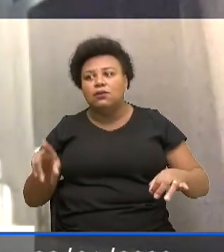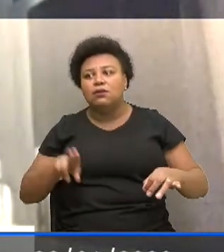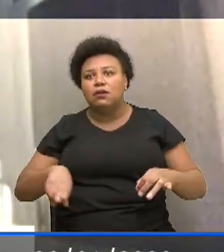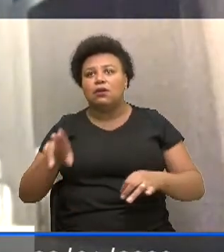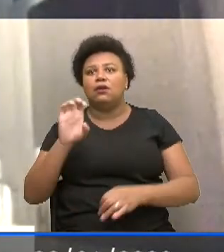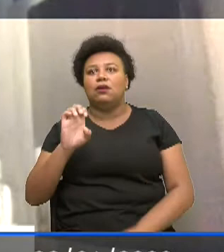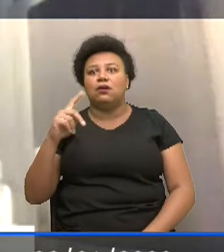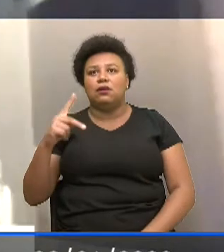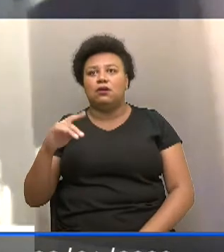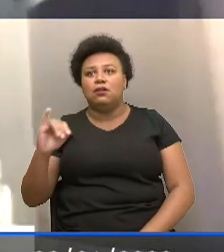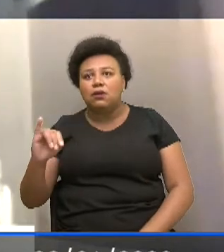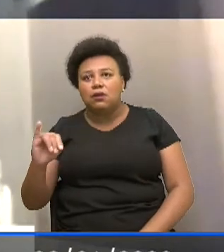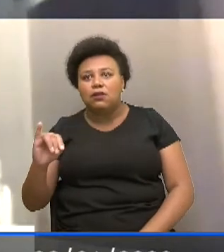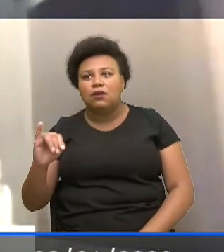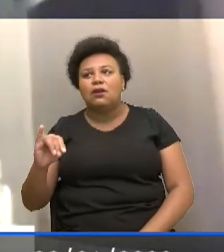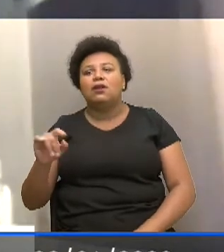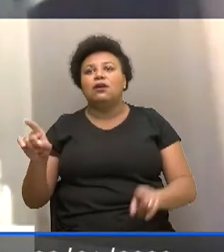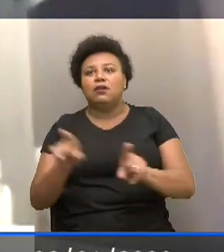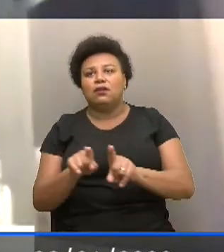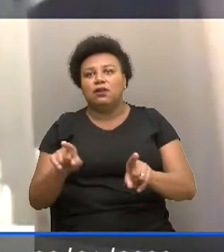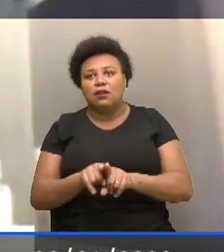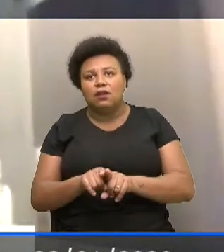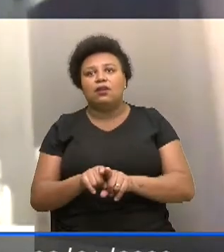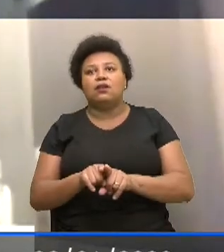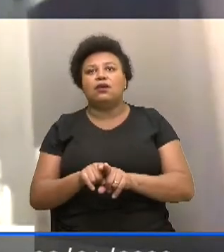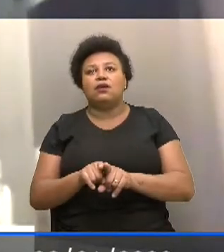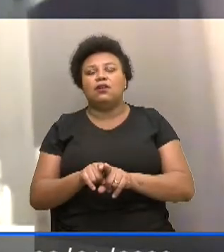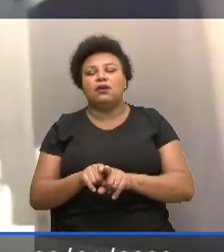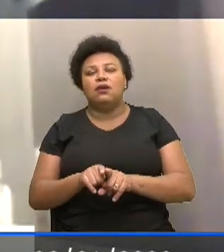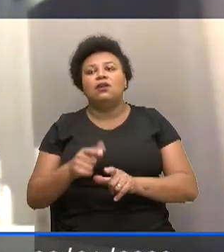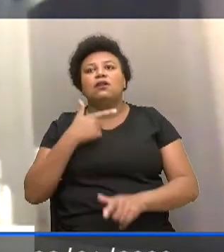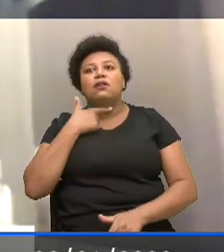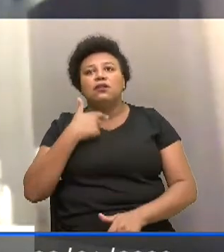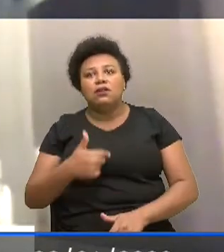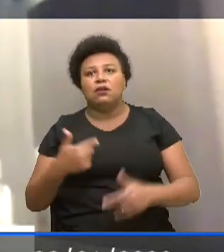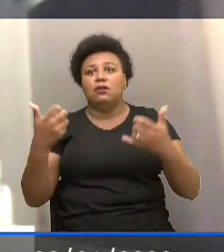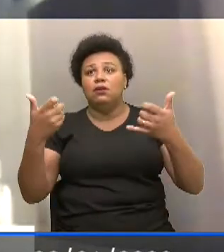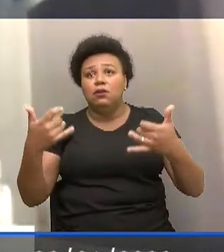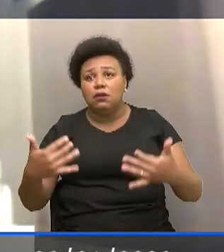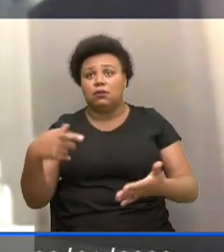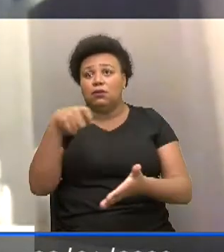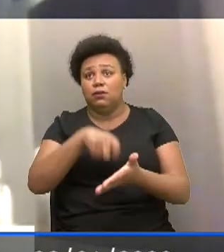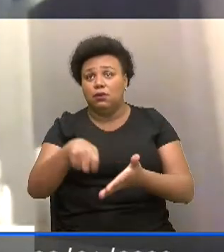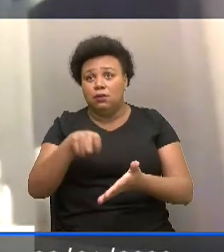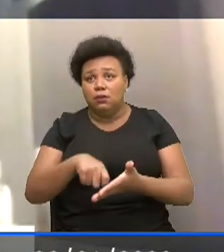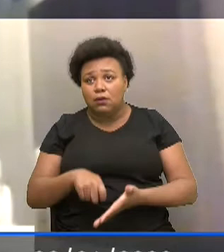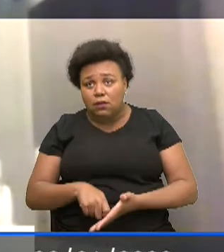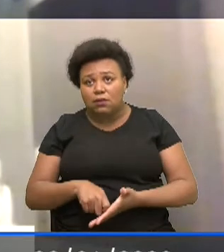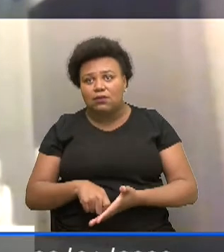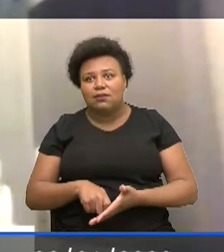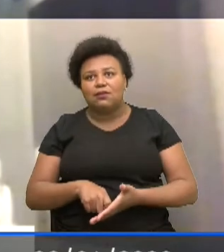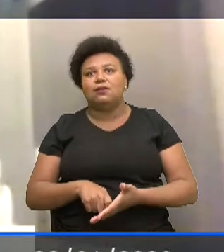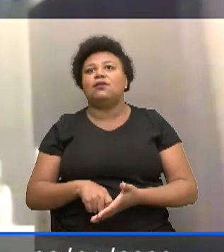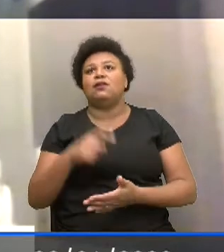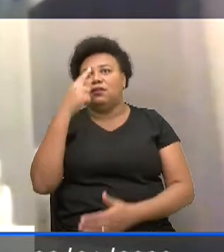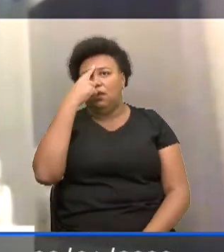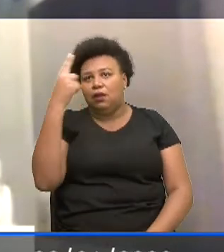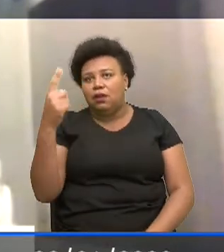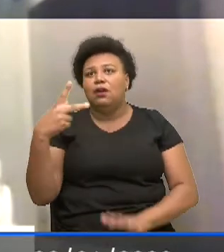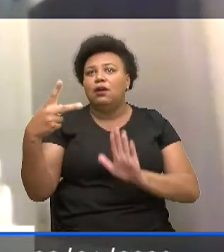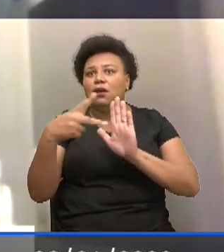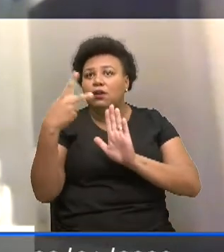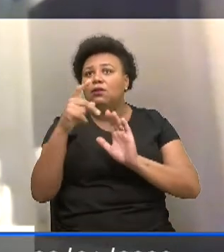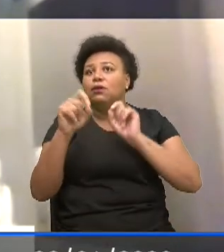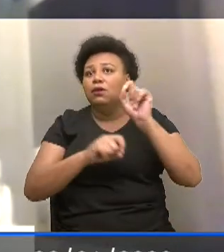proteção individual ou anteparo. Eu gostaria que ficasse escrito, me parece que a ideia da portaria